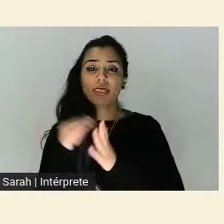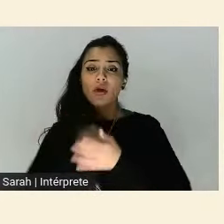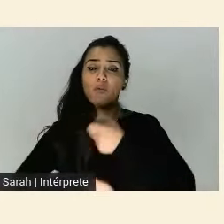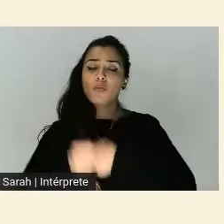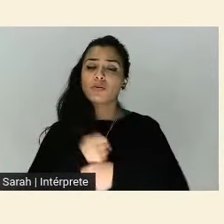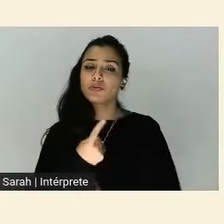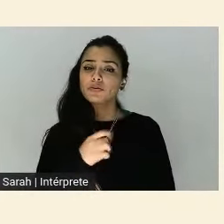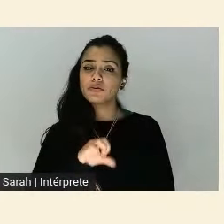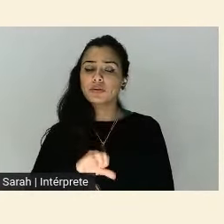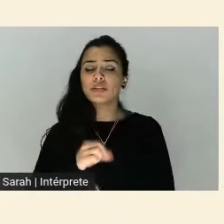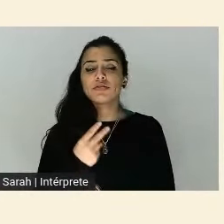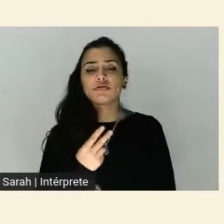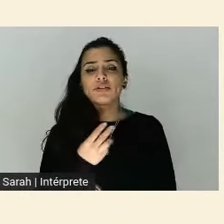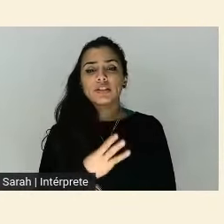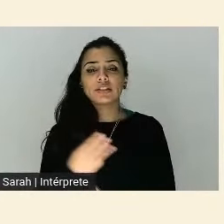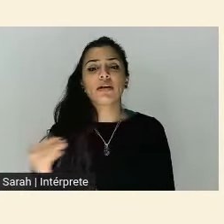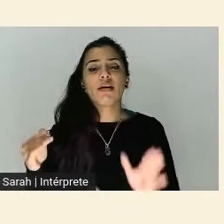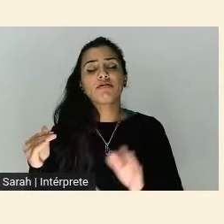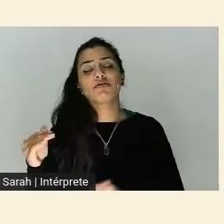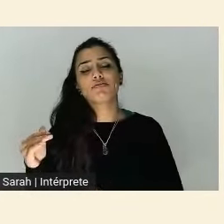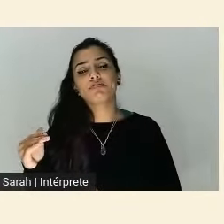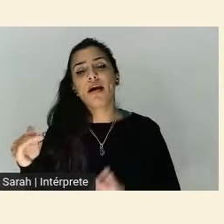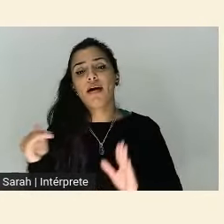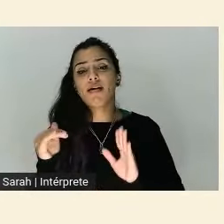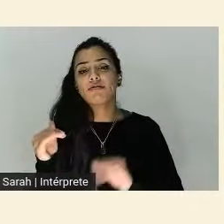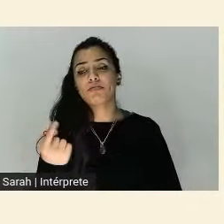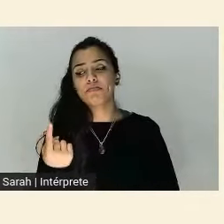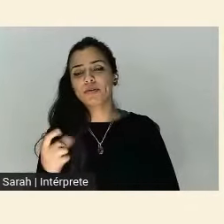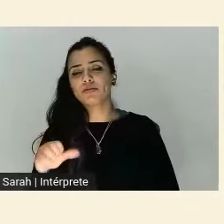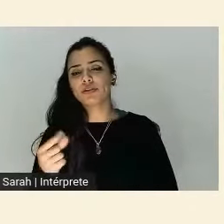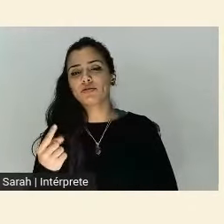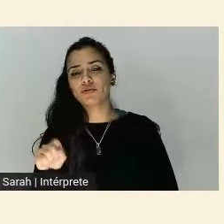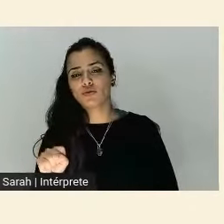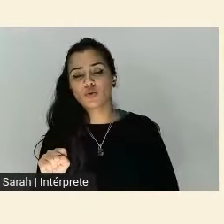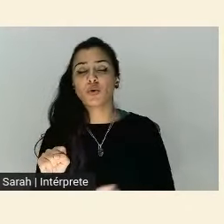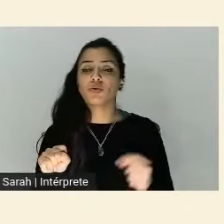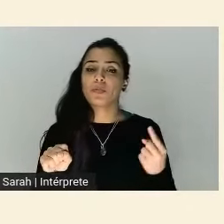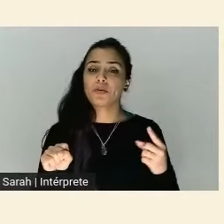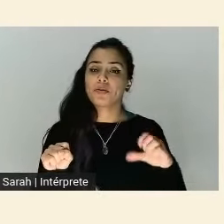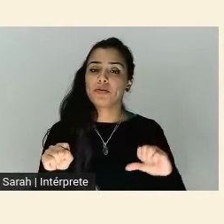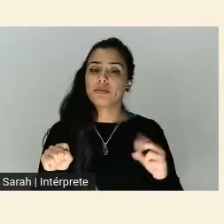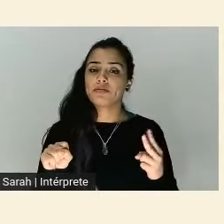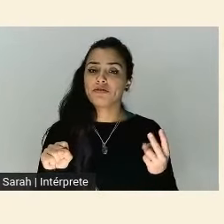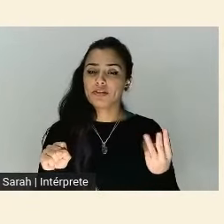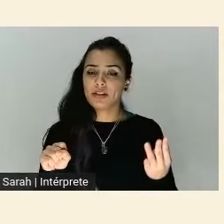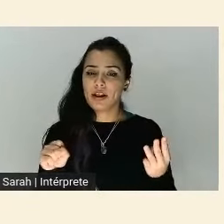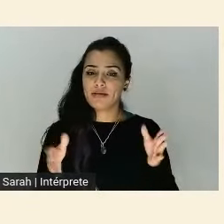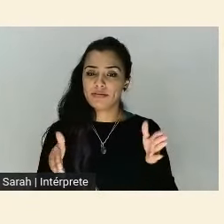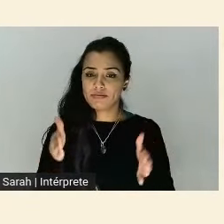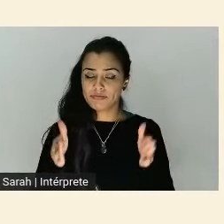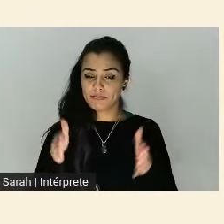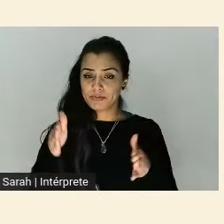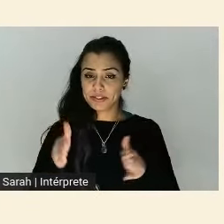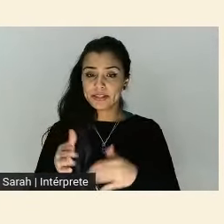entre 1918 e 1923, né? De onde ele escrevia